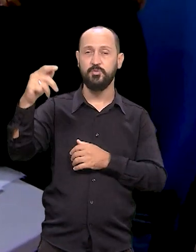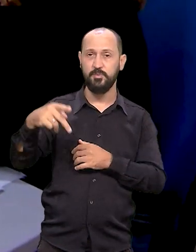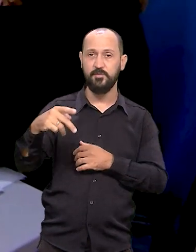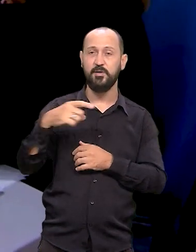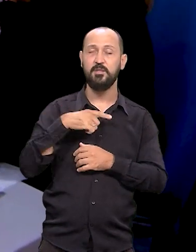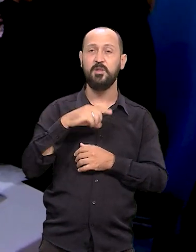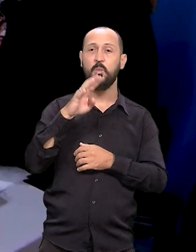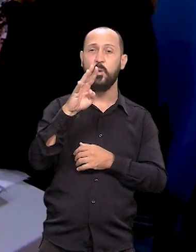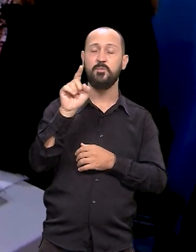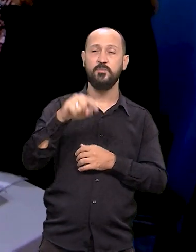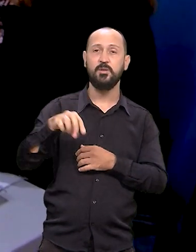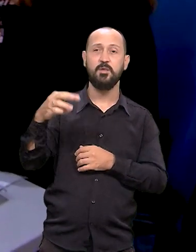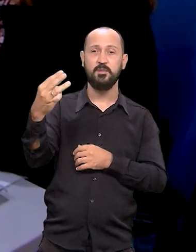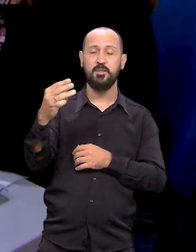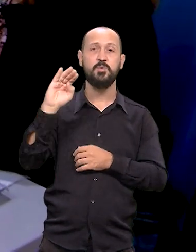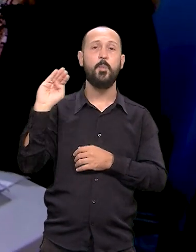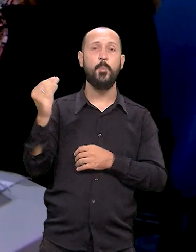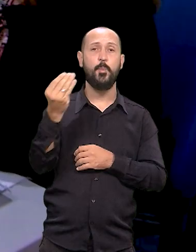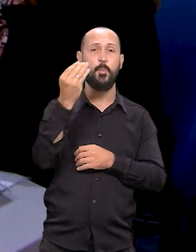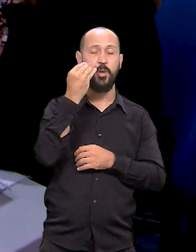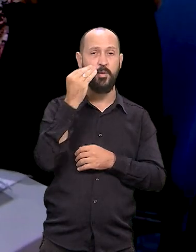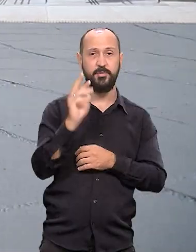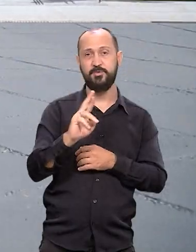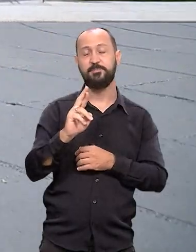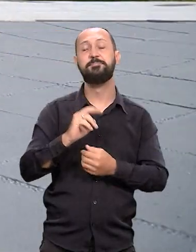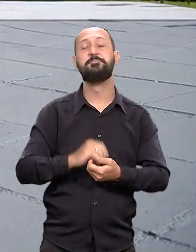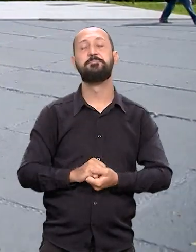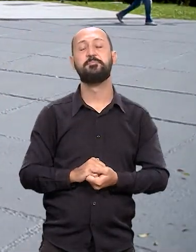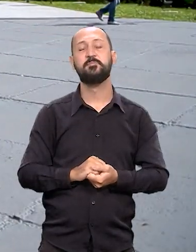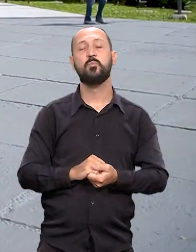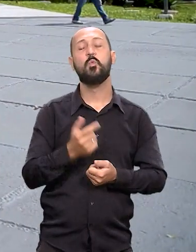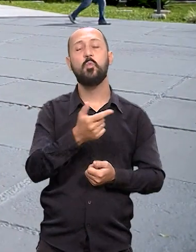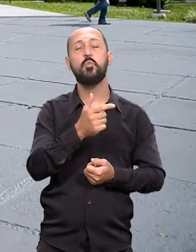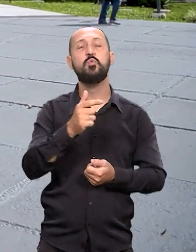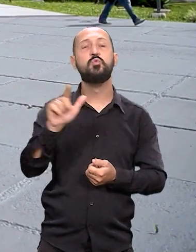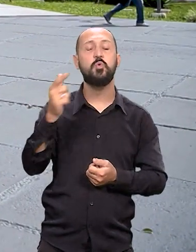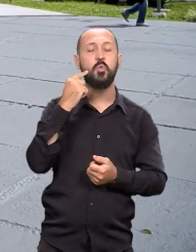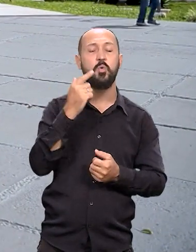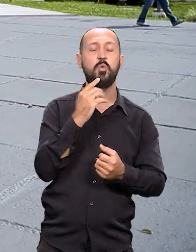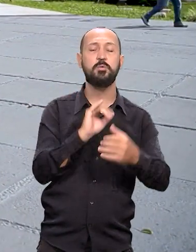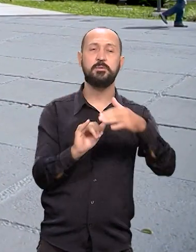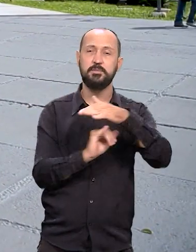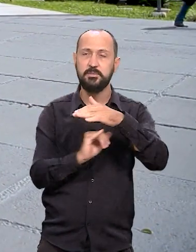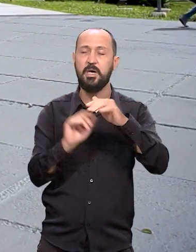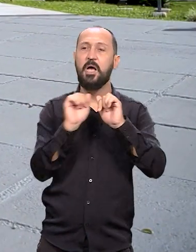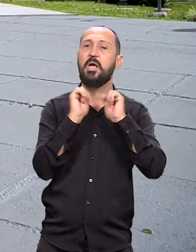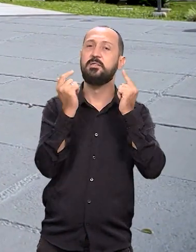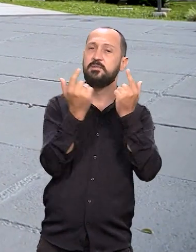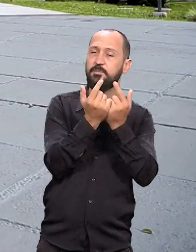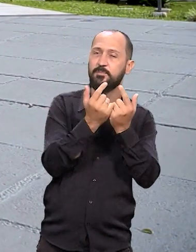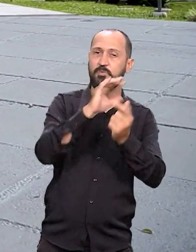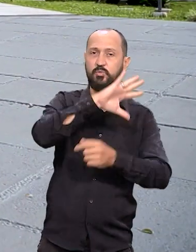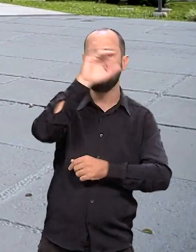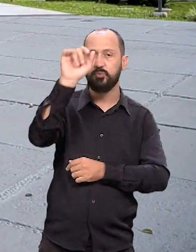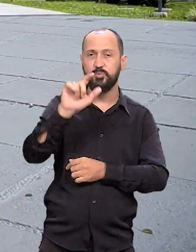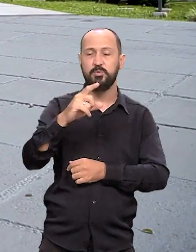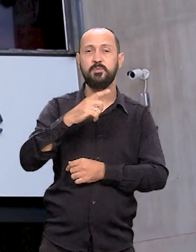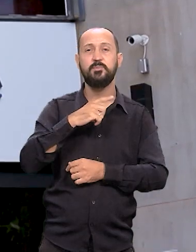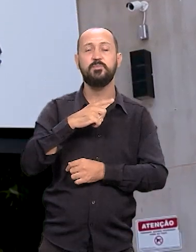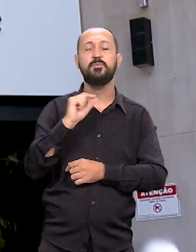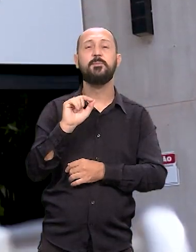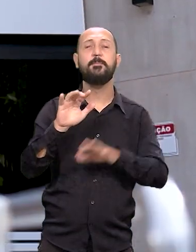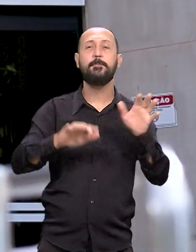terá 4,3 bilhões de reais. Os demais órgãos e poderes, como a Assembleia Legislativa de Mato Grosso do